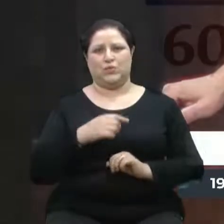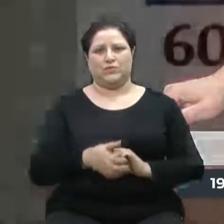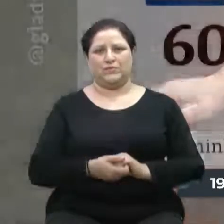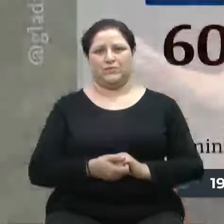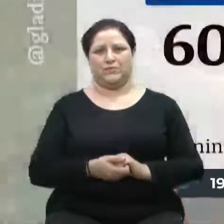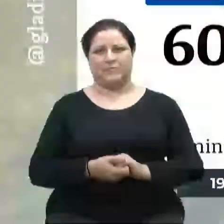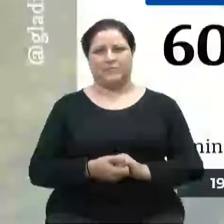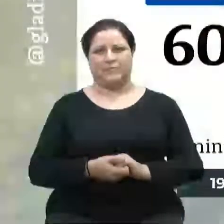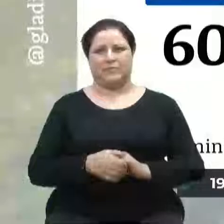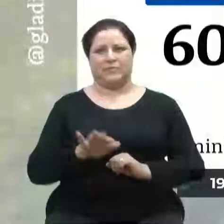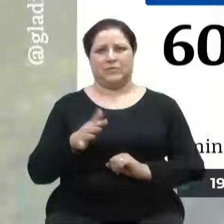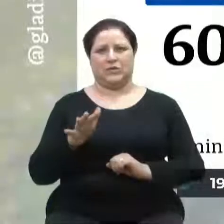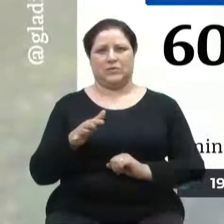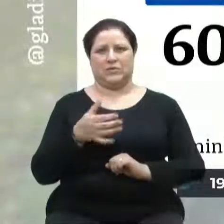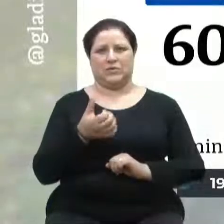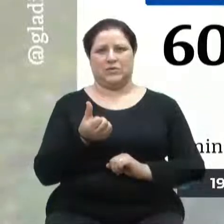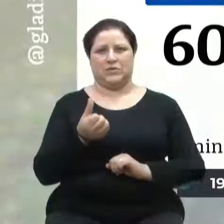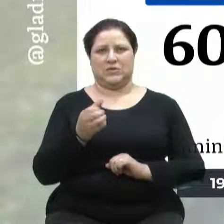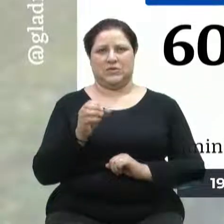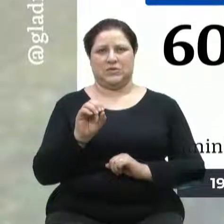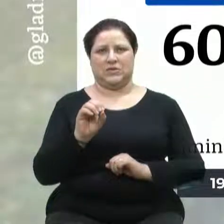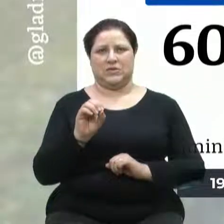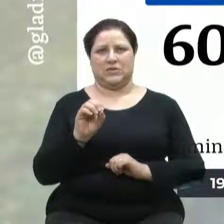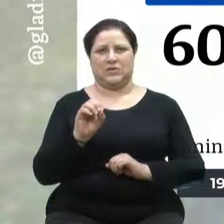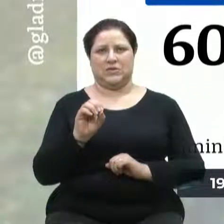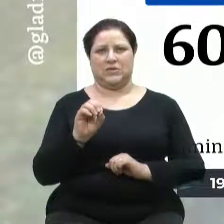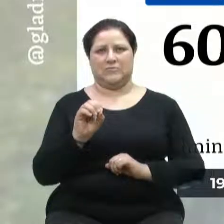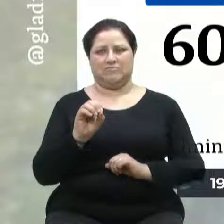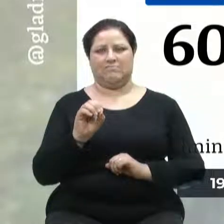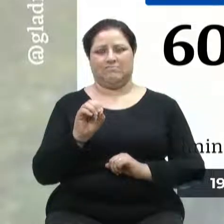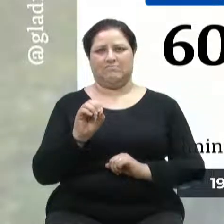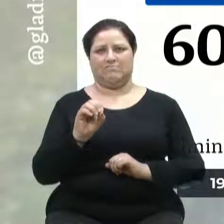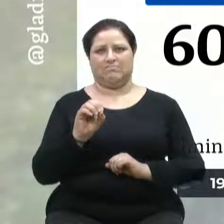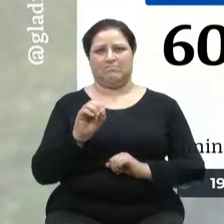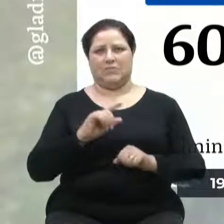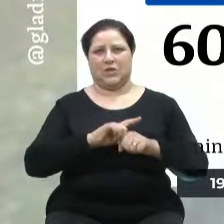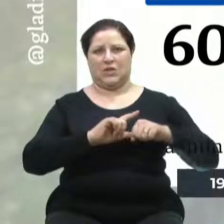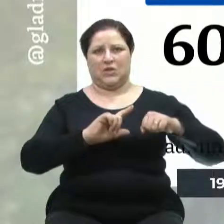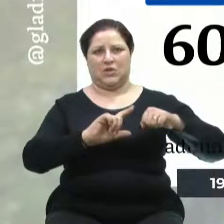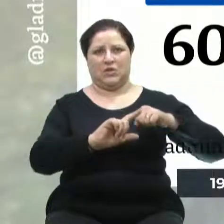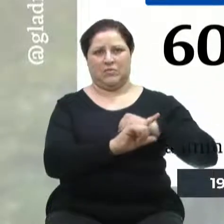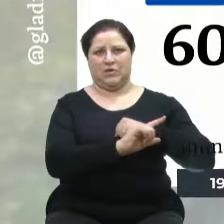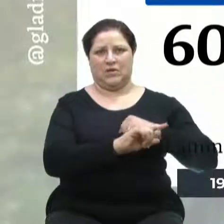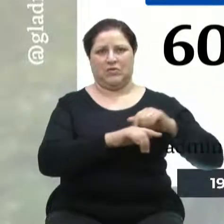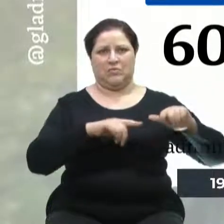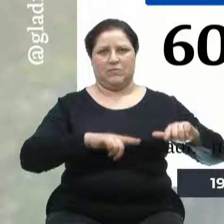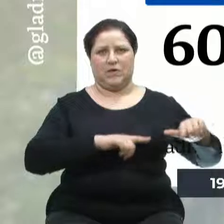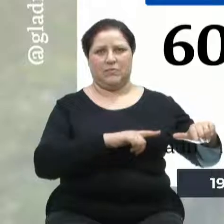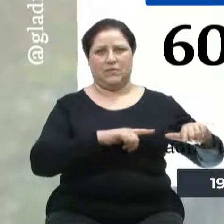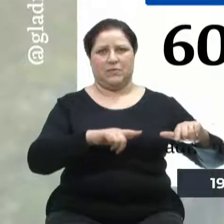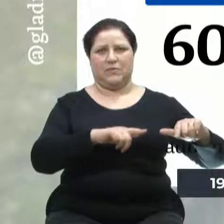Nós temos, em média, 60, um pouquinho mais, acho, de loteamentos da região administrativa.